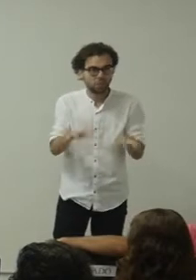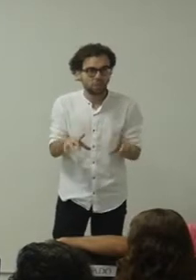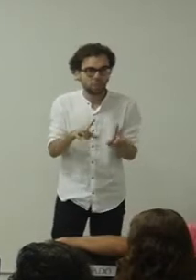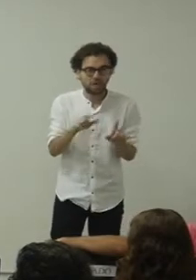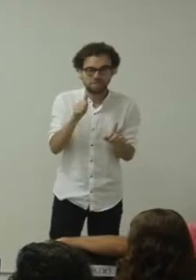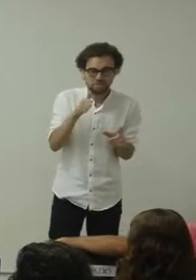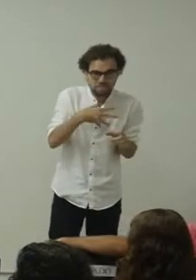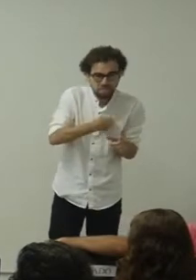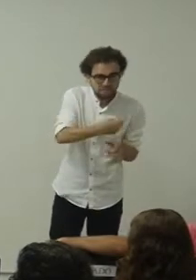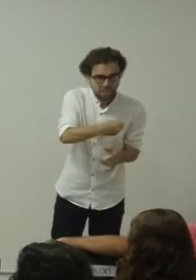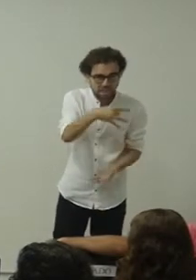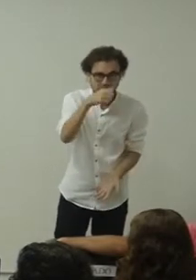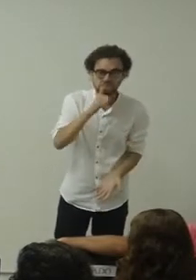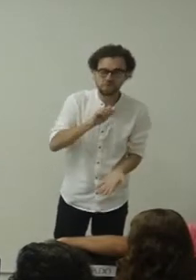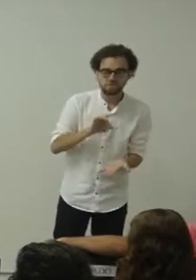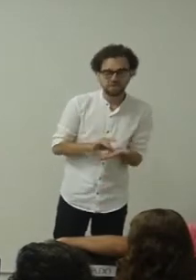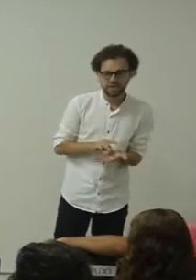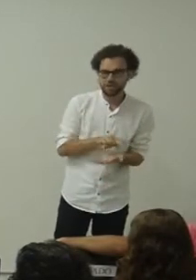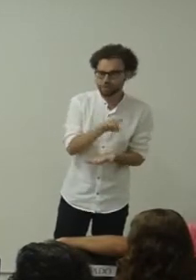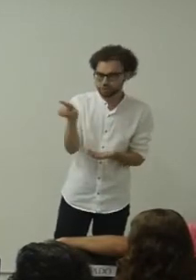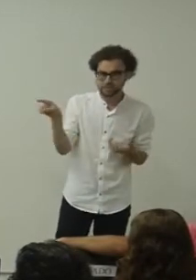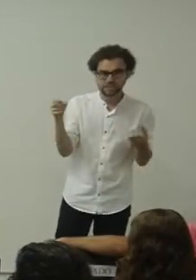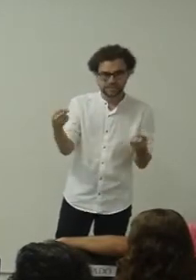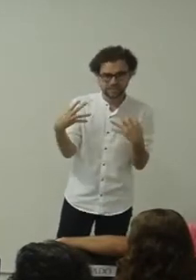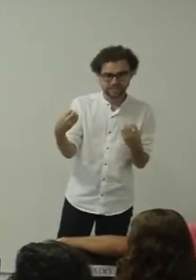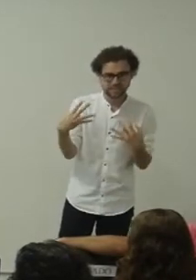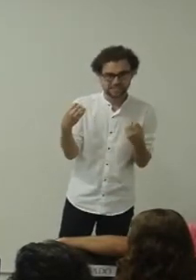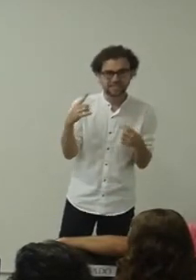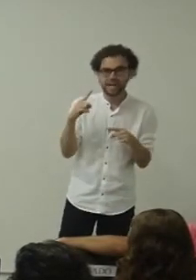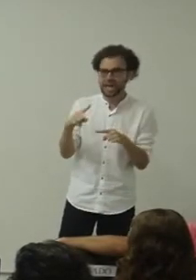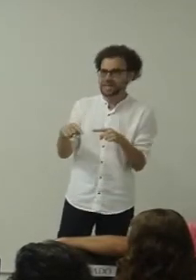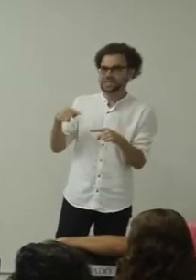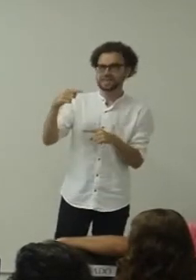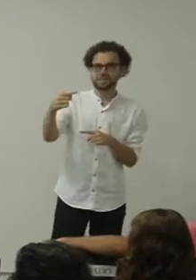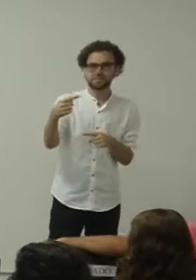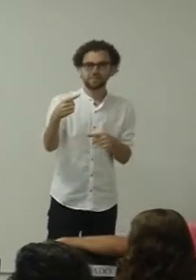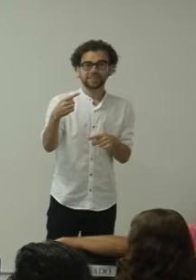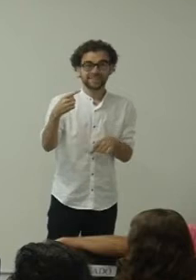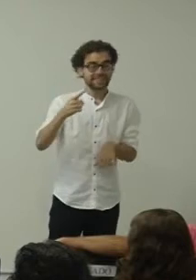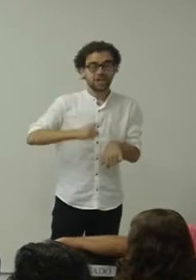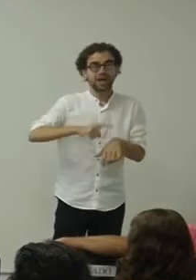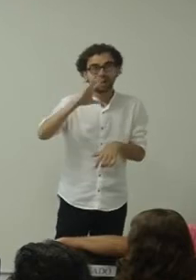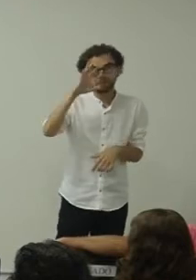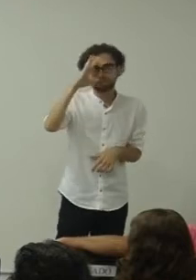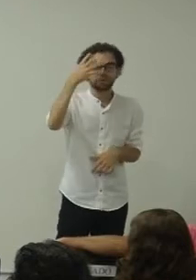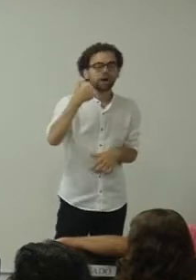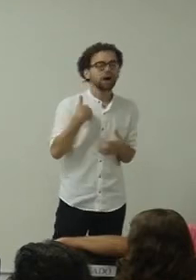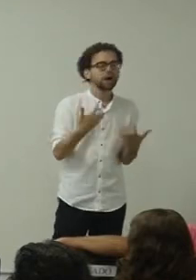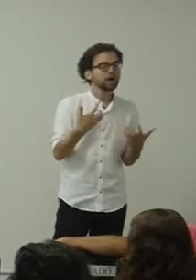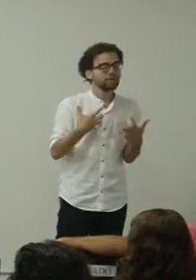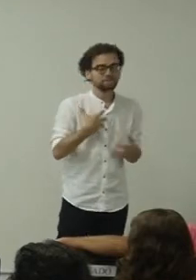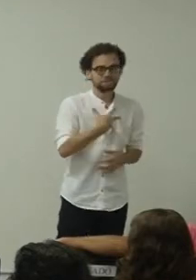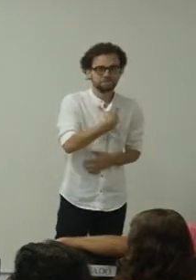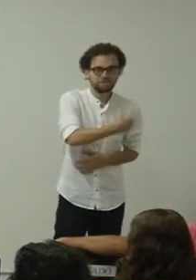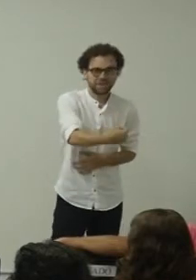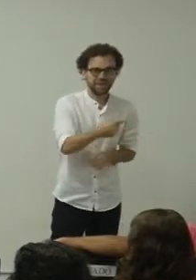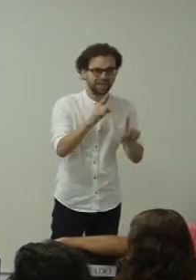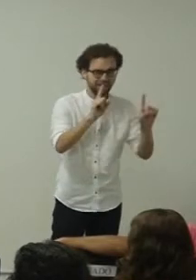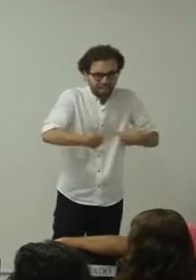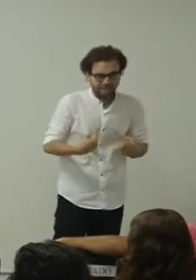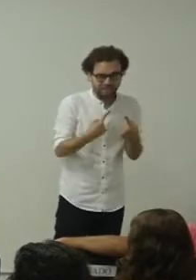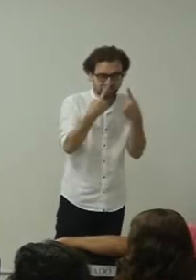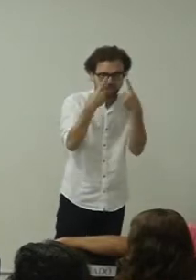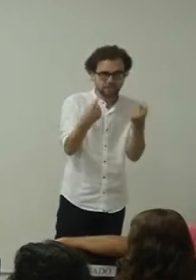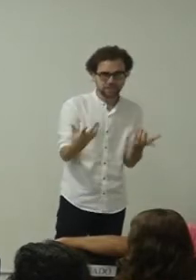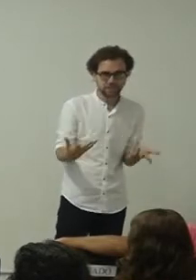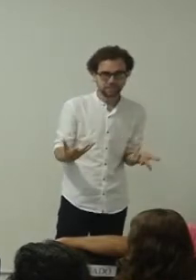de verdade. Então, vocês ensinam isso? E aí nos violentam quando a gente decide ter esse filho?